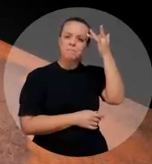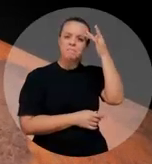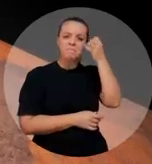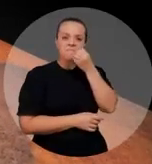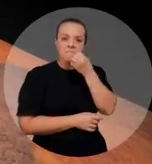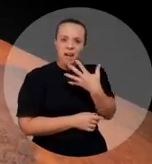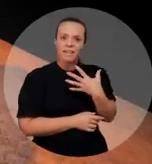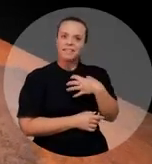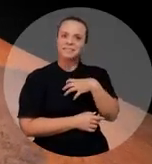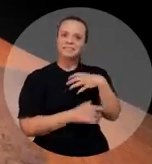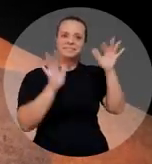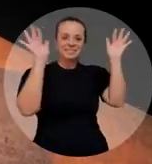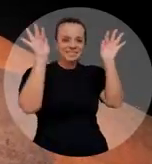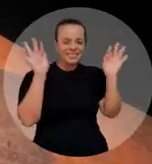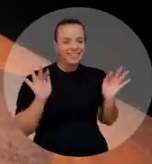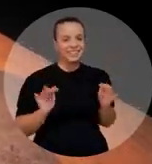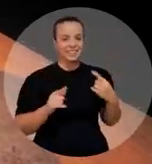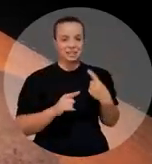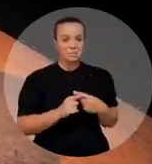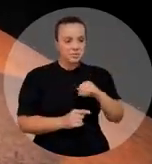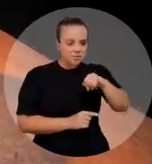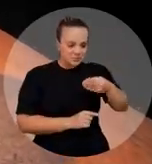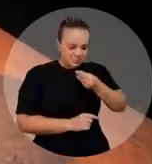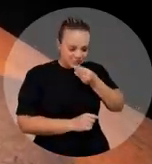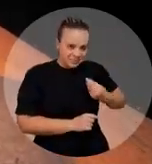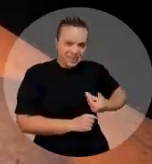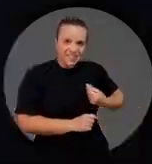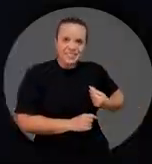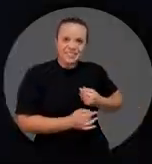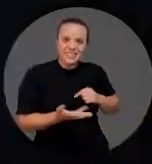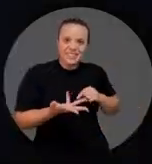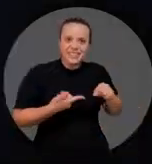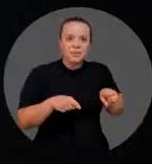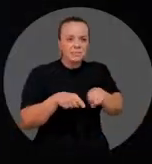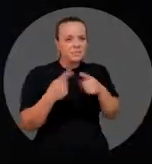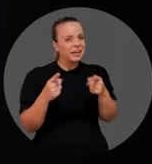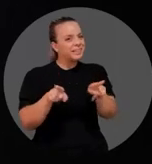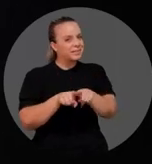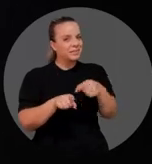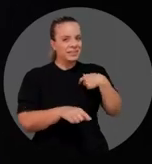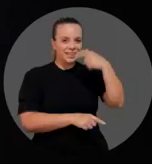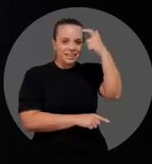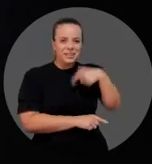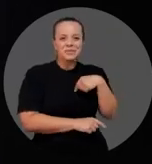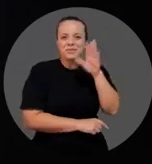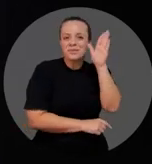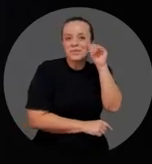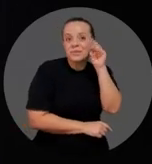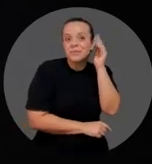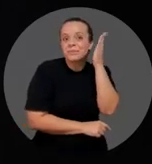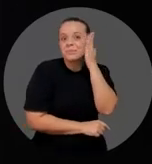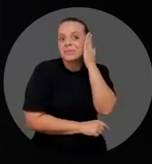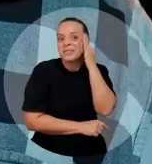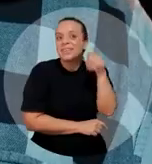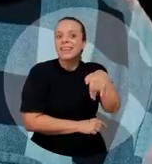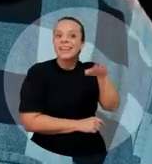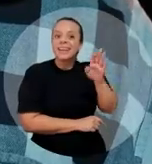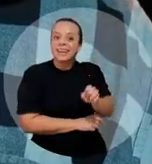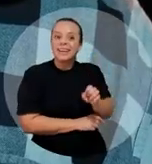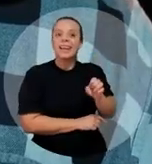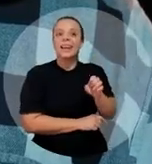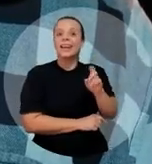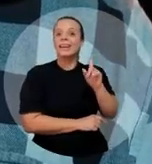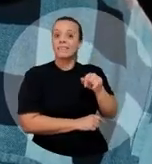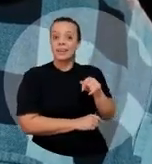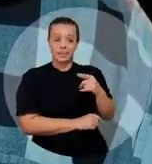muito, não só feliz por estar tendo essas oportunidades, mas curioso pra saber quem vai